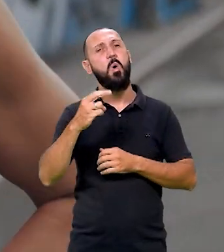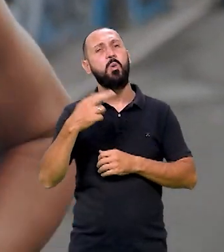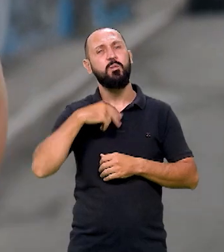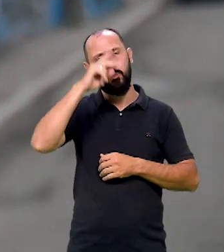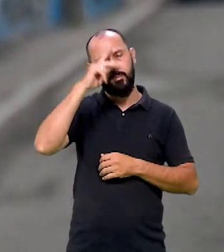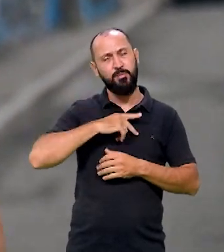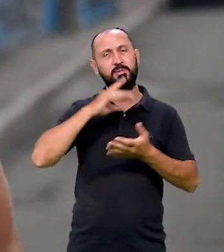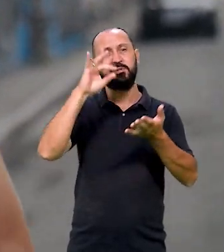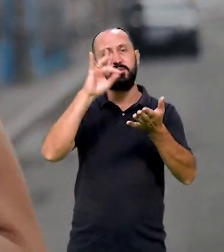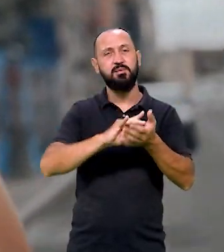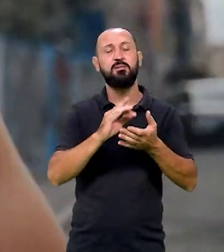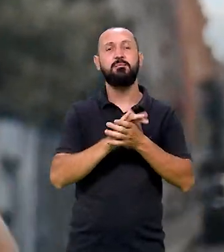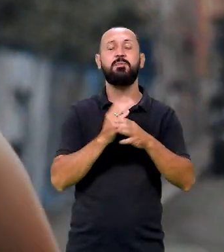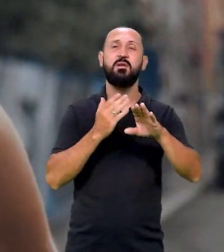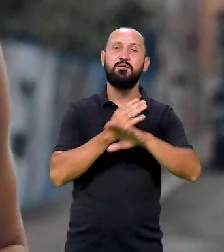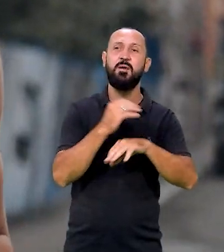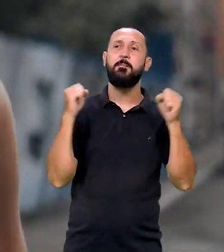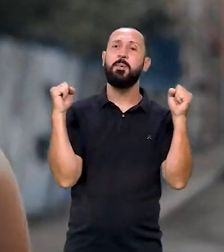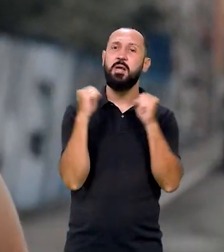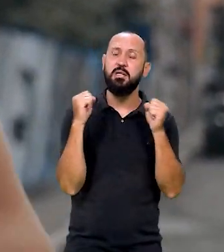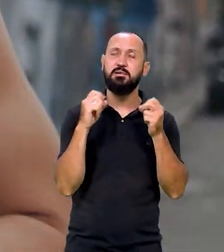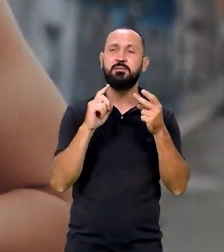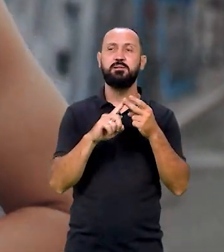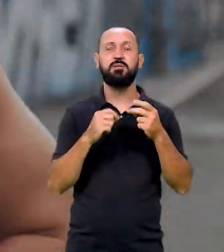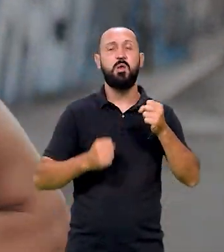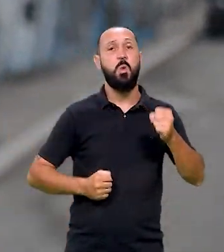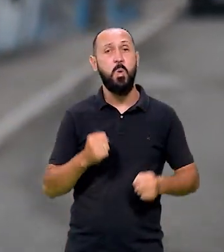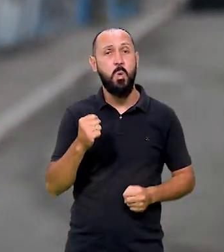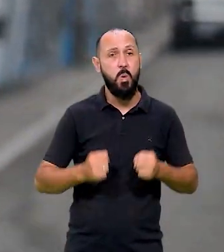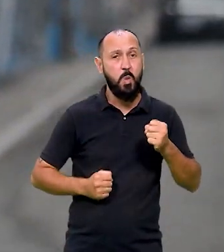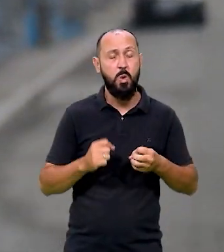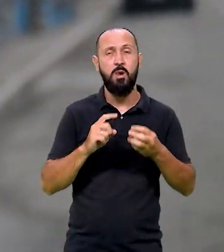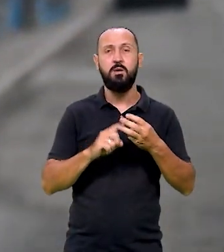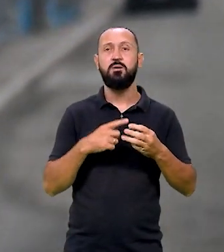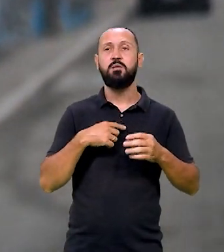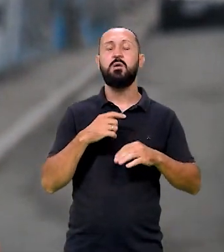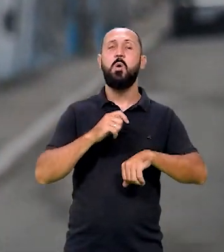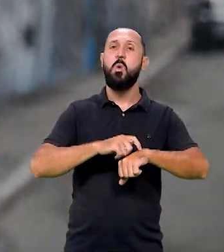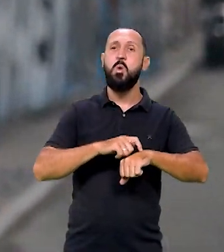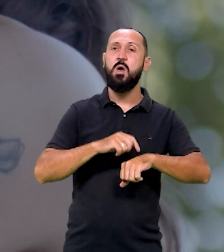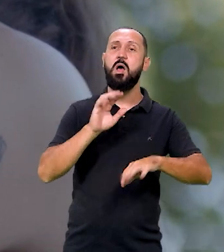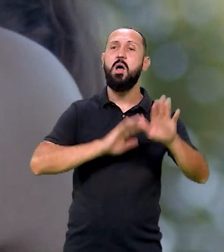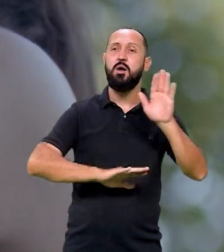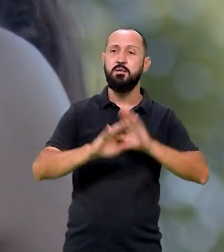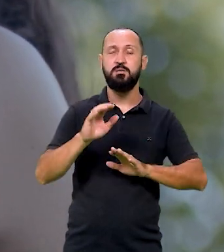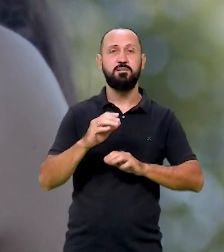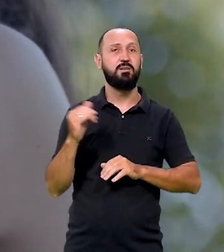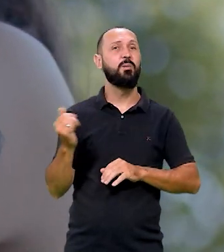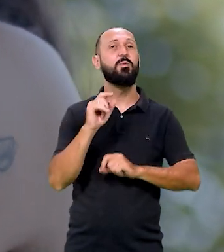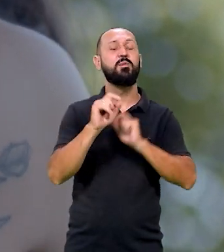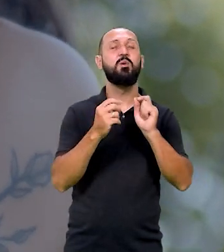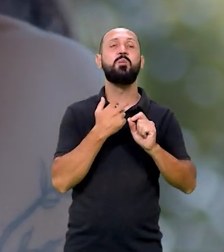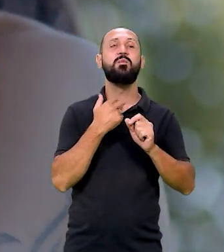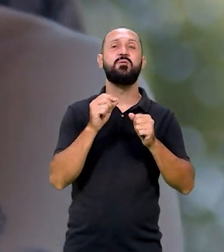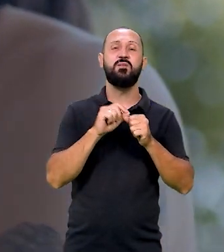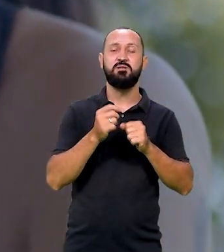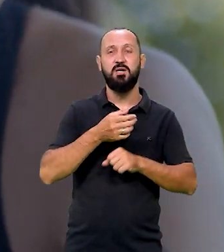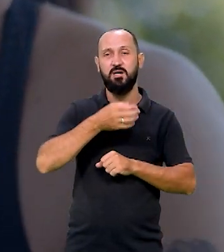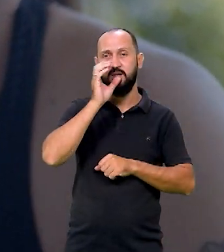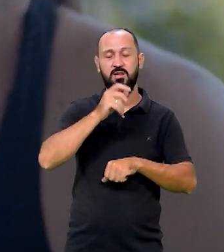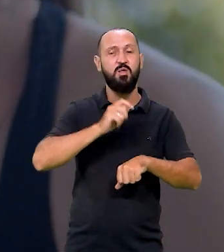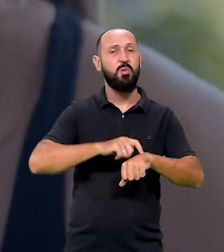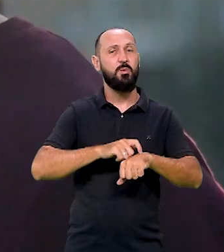atleta, ou da nossa realidade, né? Da pessoa que vai para a academia, que corre, se atente ao horário. E muito importante, não